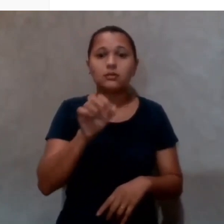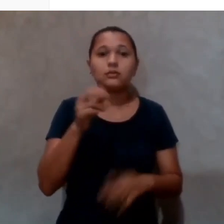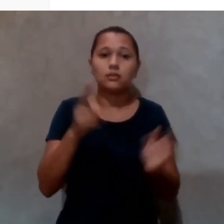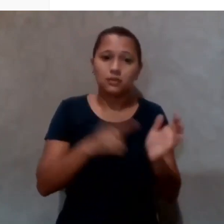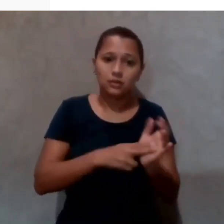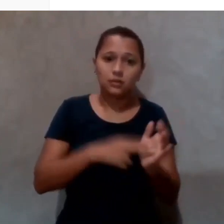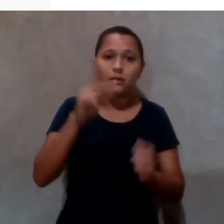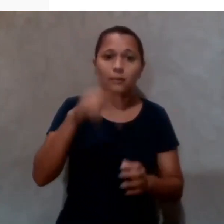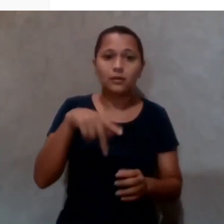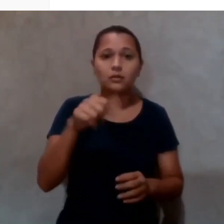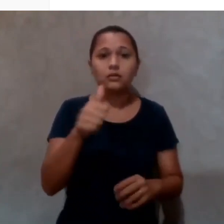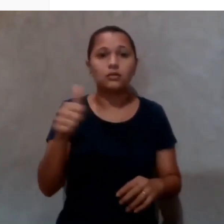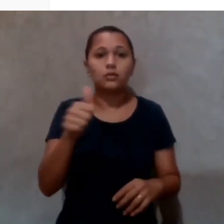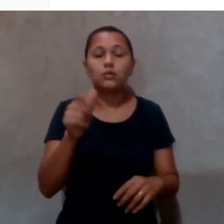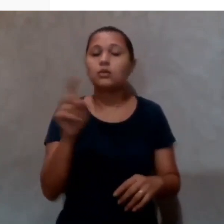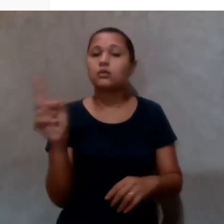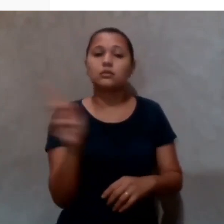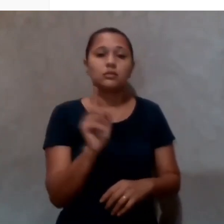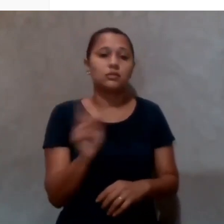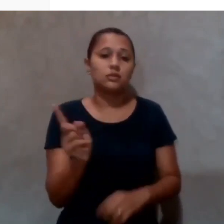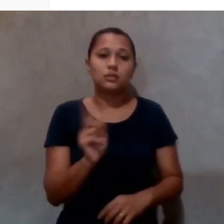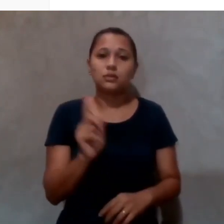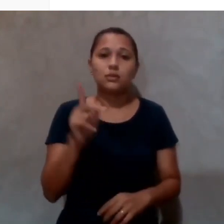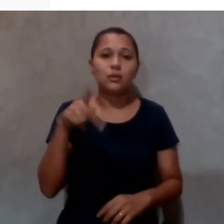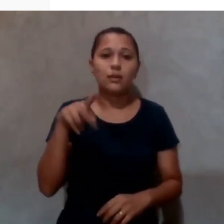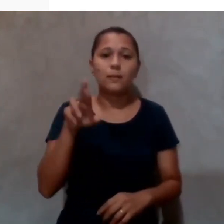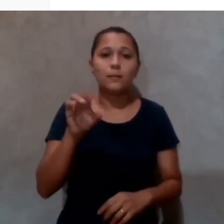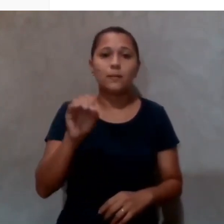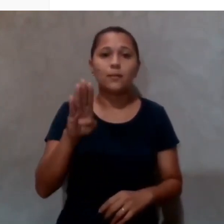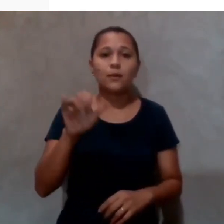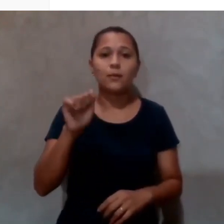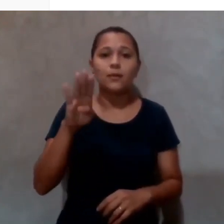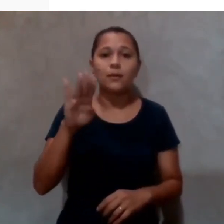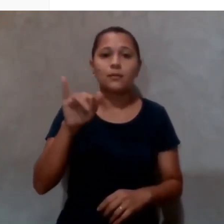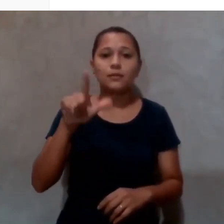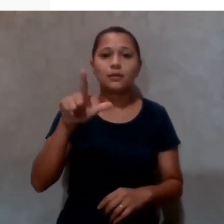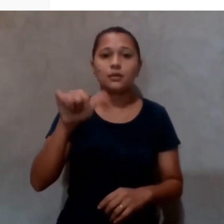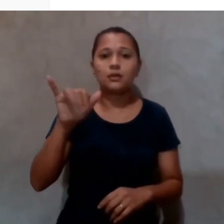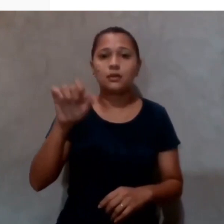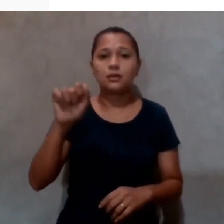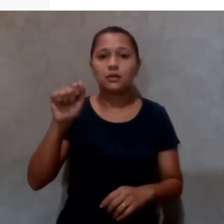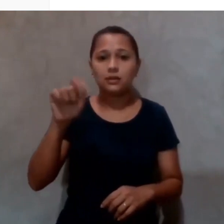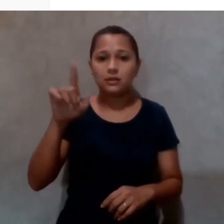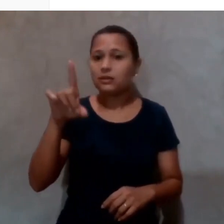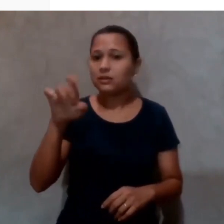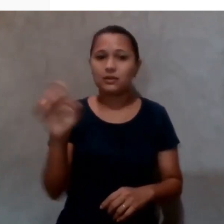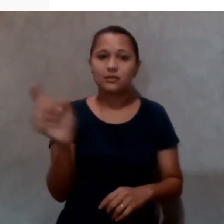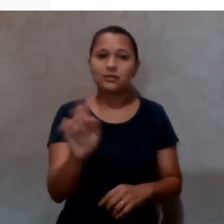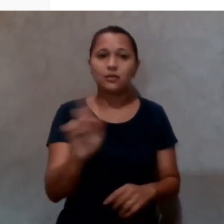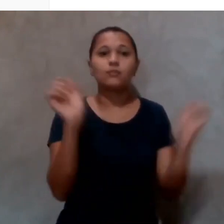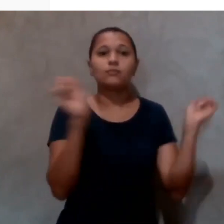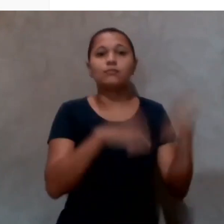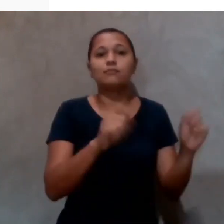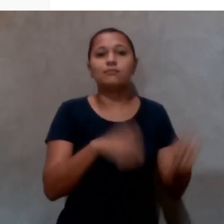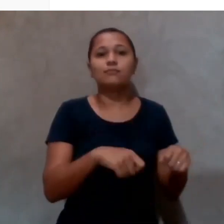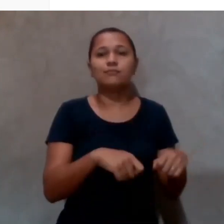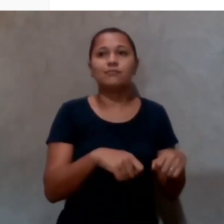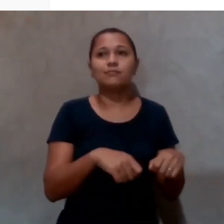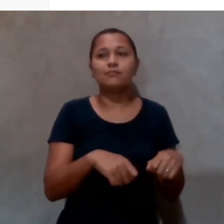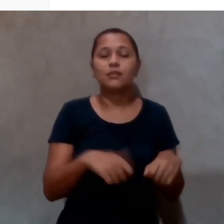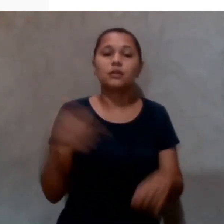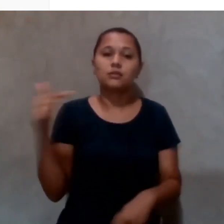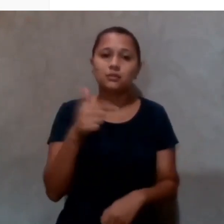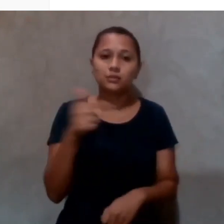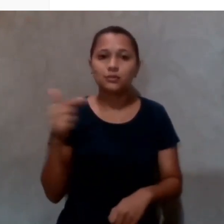uma probabilidade, sim um número de possibilidades. Na nossa segunda etapa, que é a